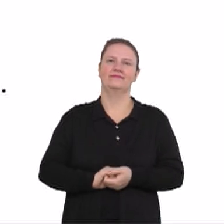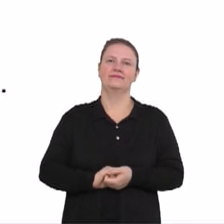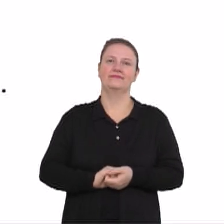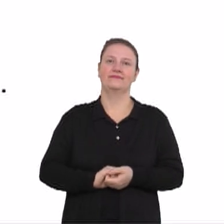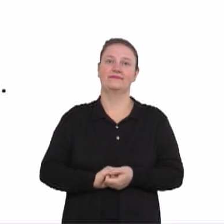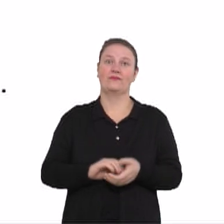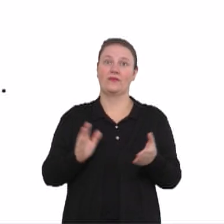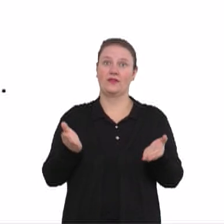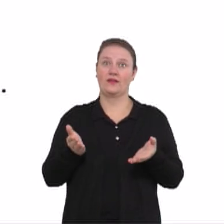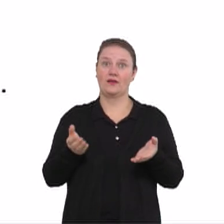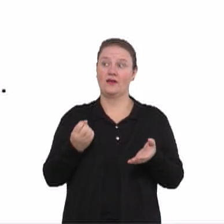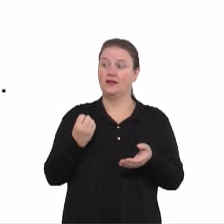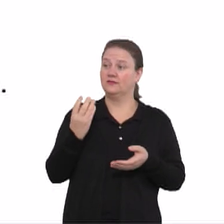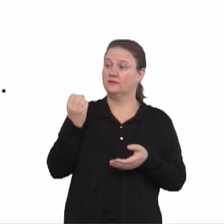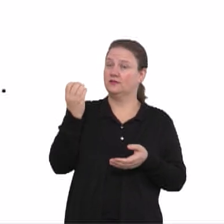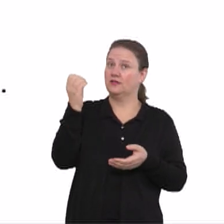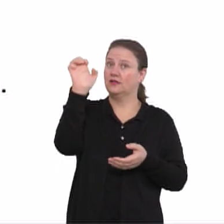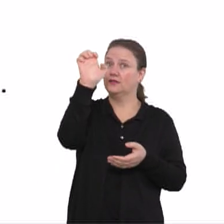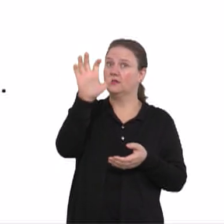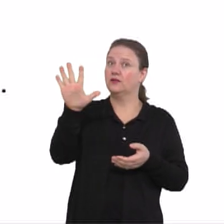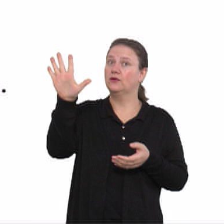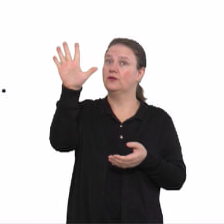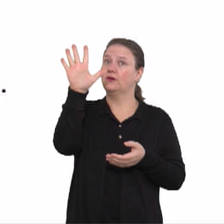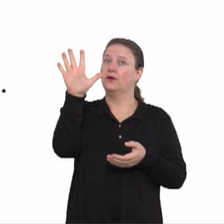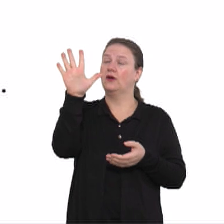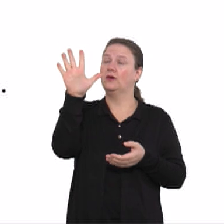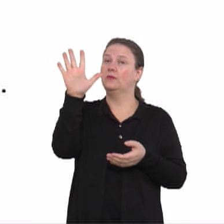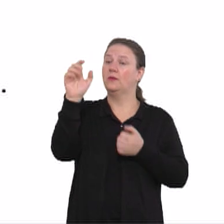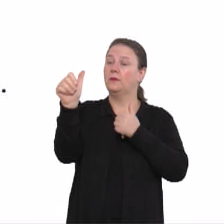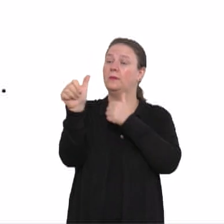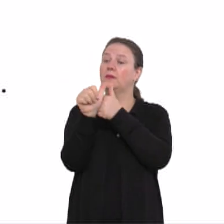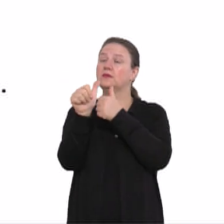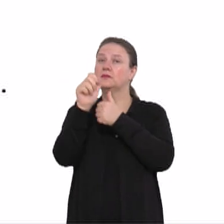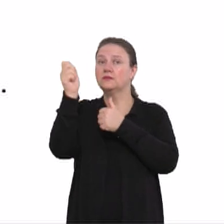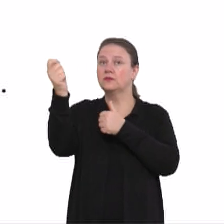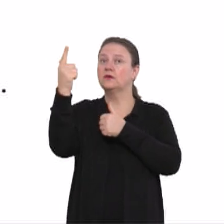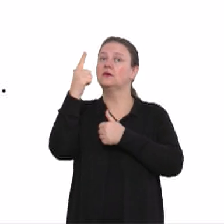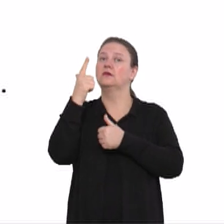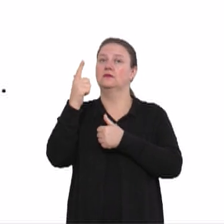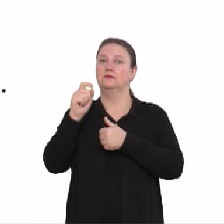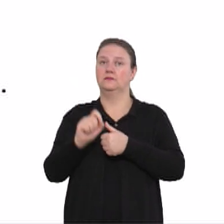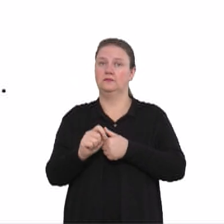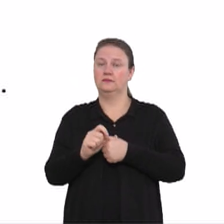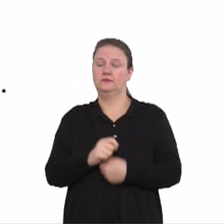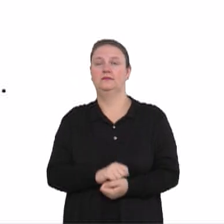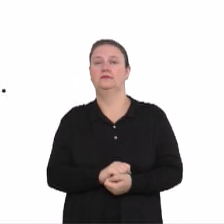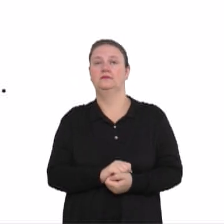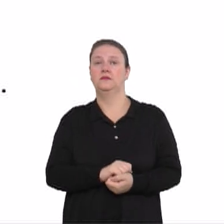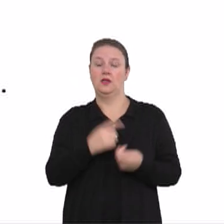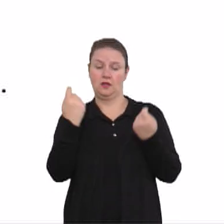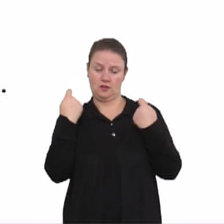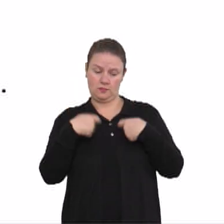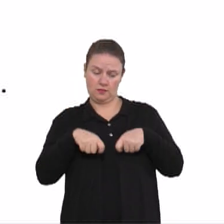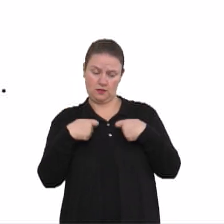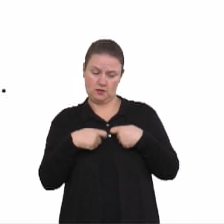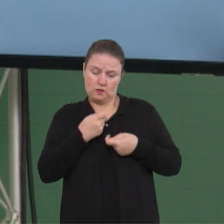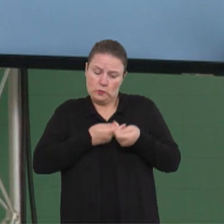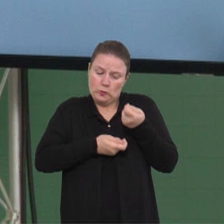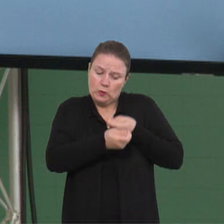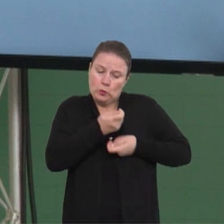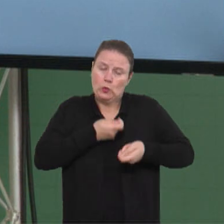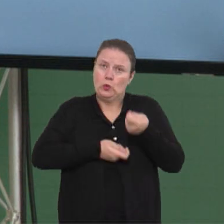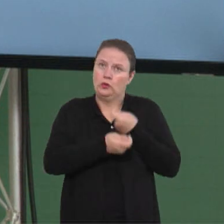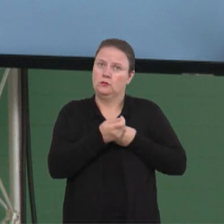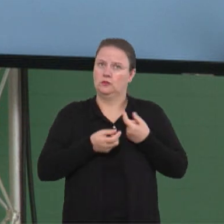tomas quer viajar para europa no próximo verão rildo esteve aqui simone ele deveria economizar o dinheiro